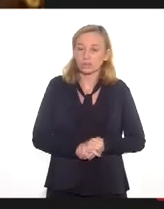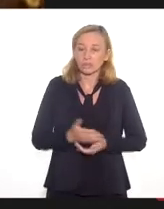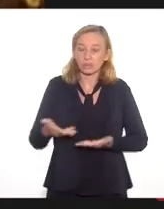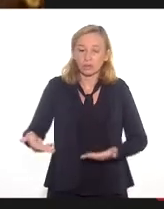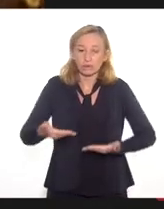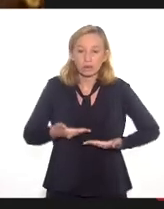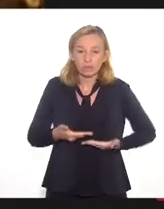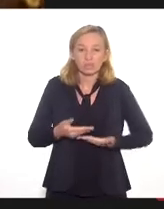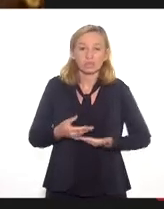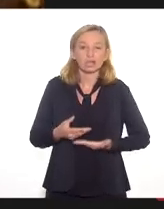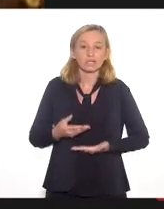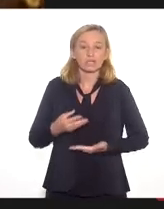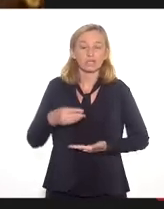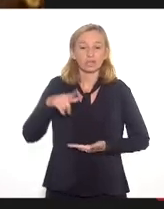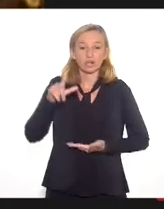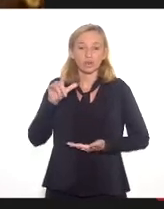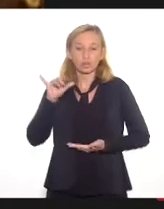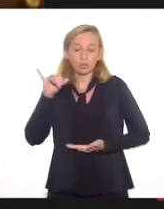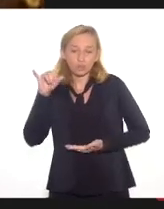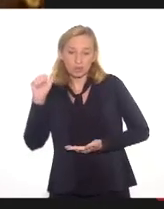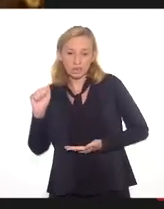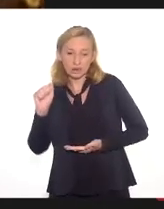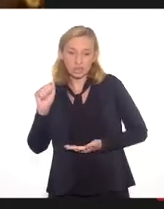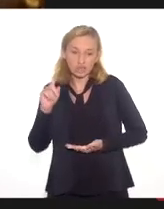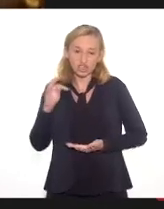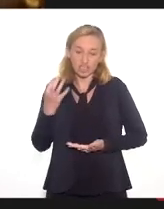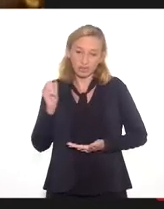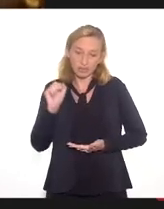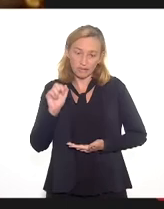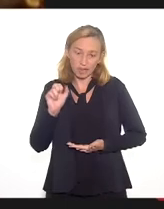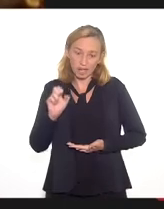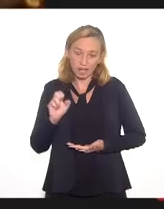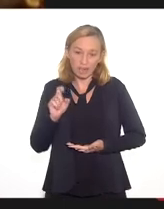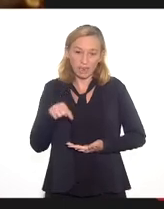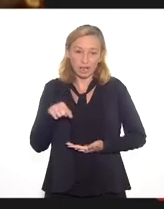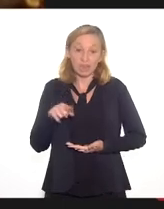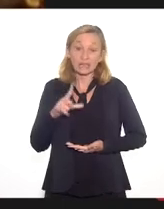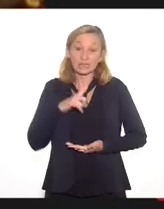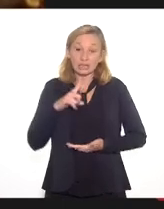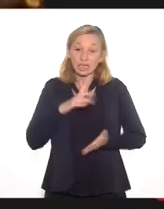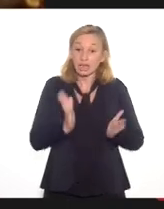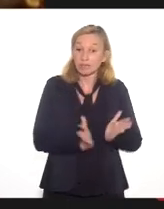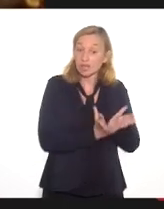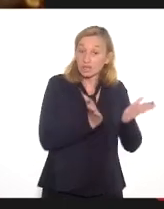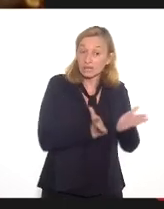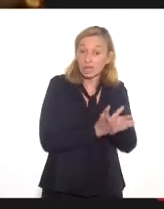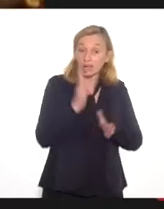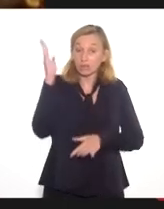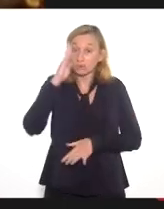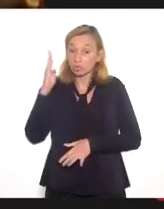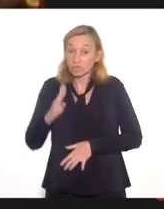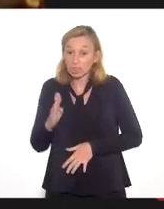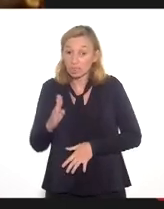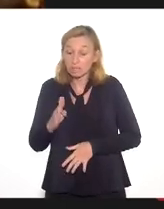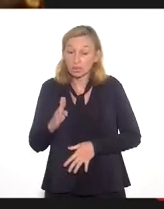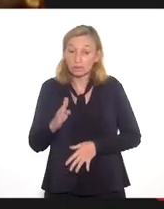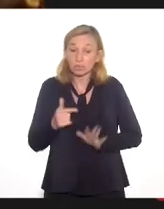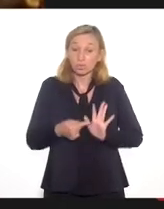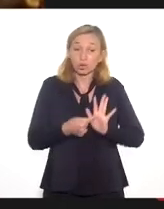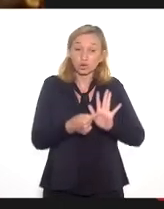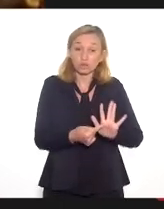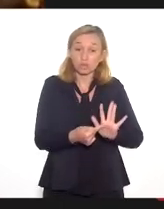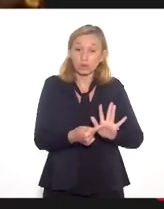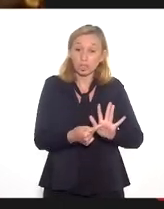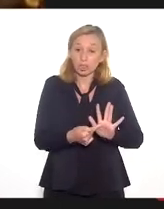a nossa querida Lúcia Xavier Lúcia a gente tem a miséria no Brasil apontando